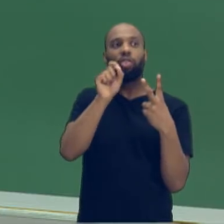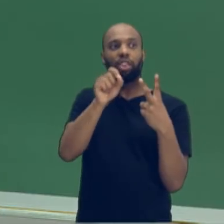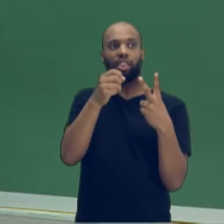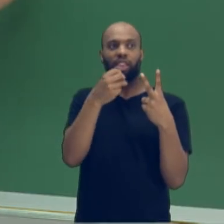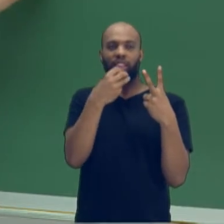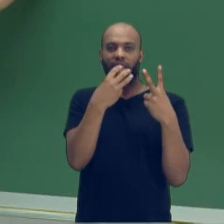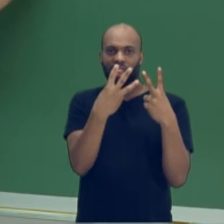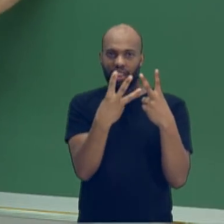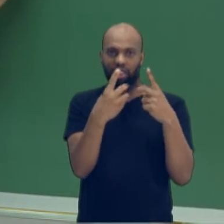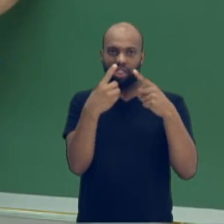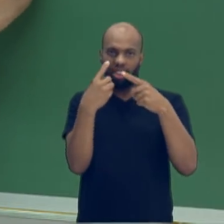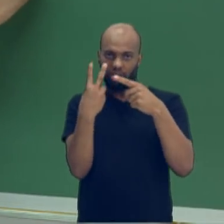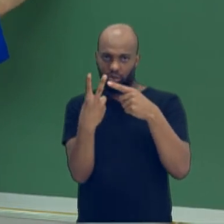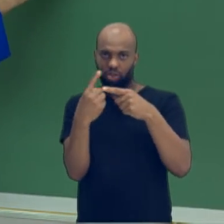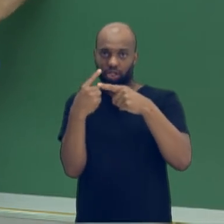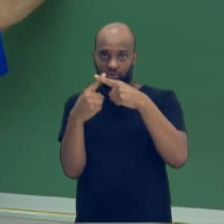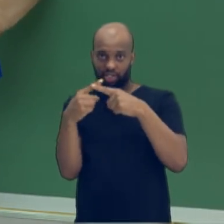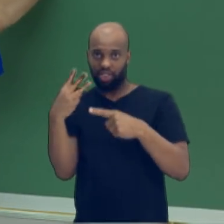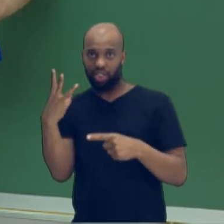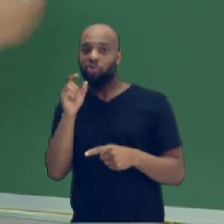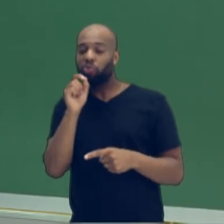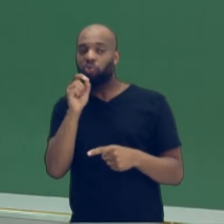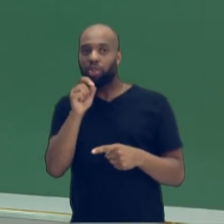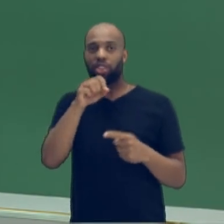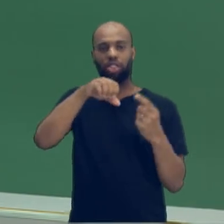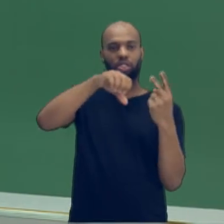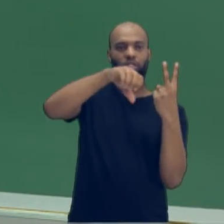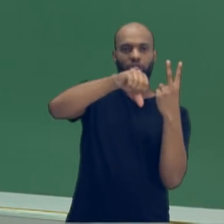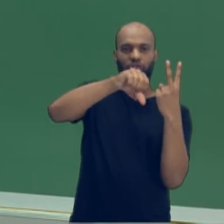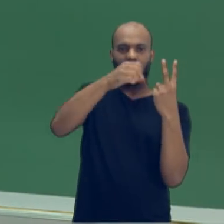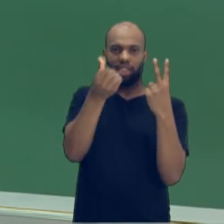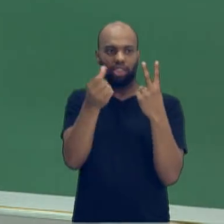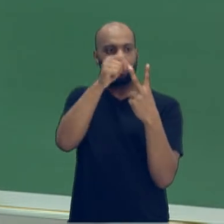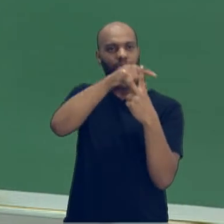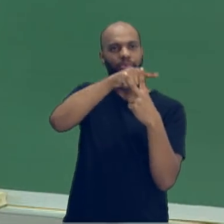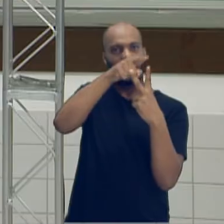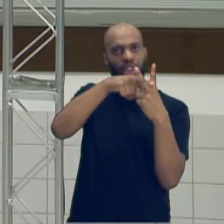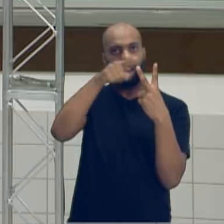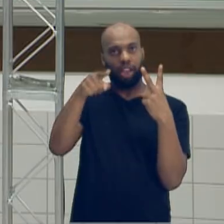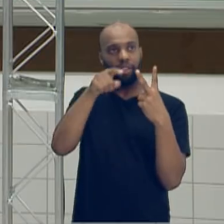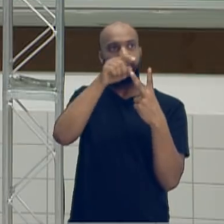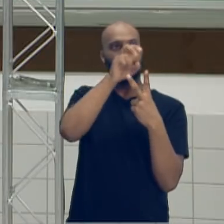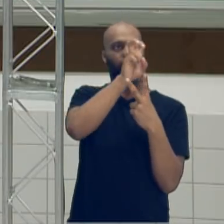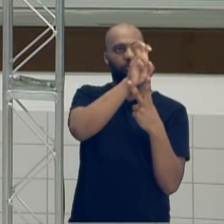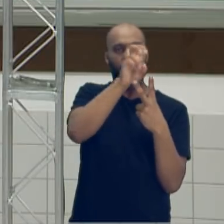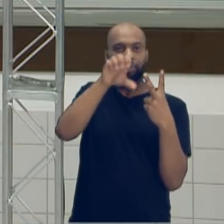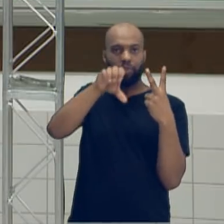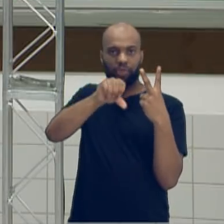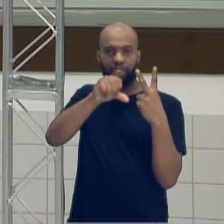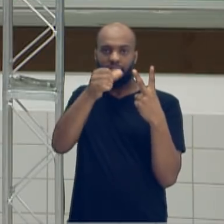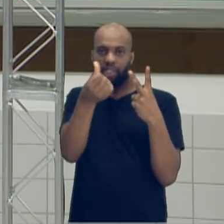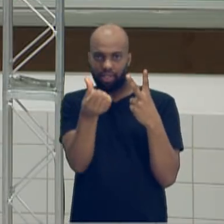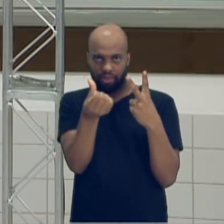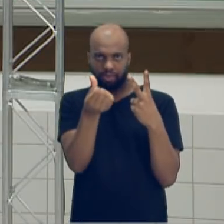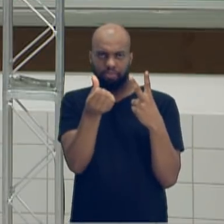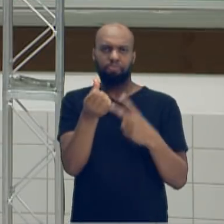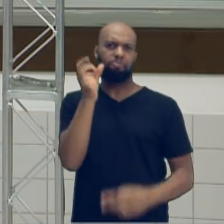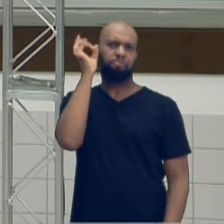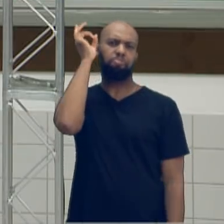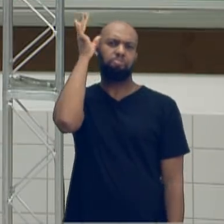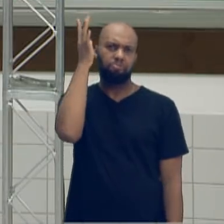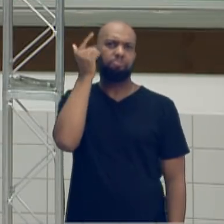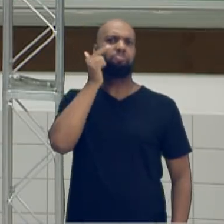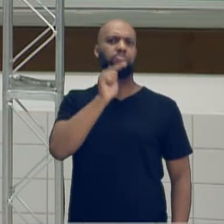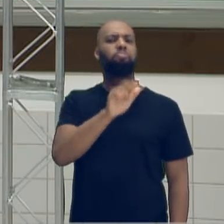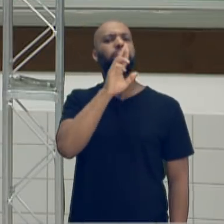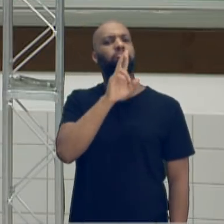32 vezes 3, resulta em 96. Então vocês viram, né, que é um processo bastante tranquilo, né, para